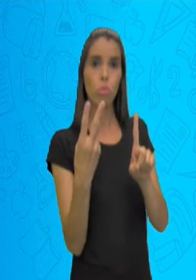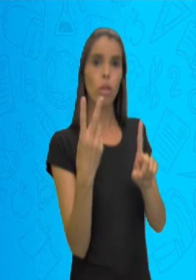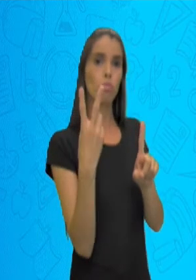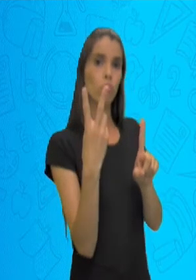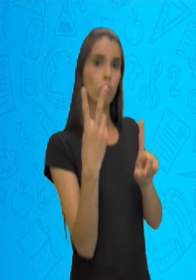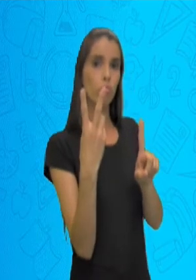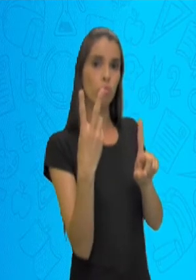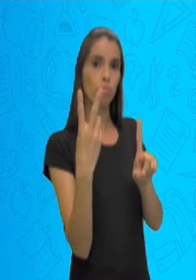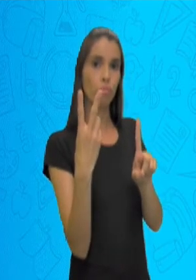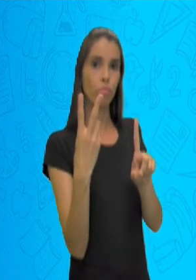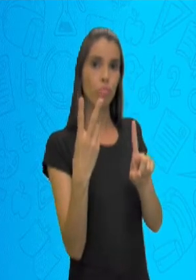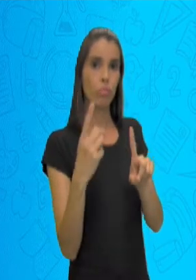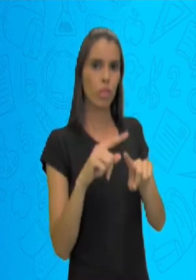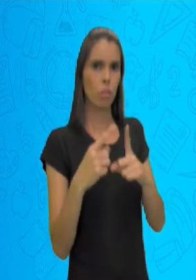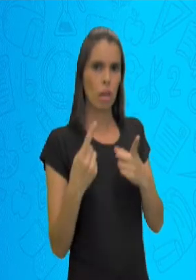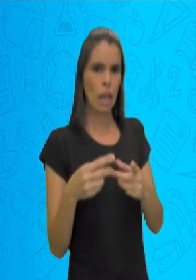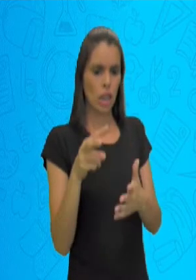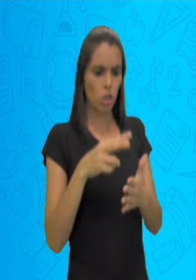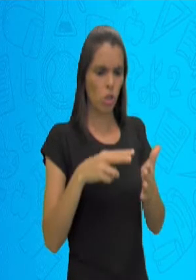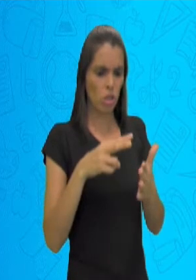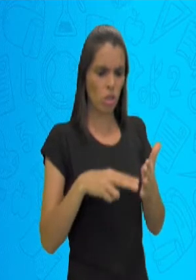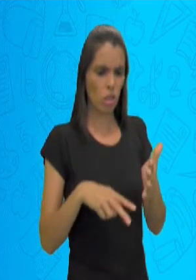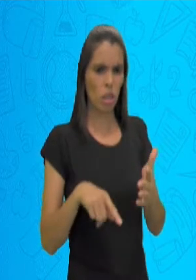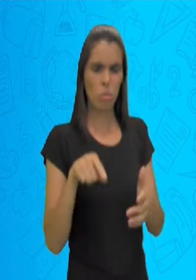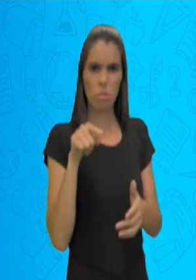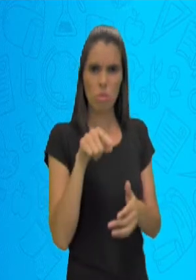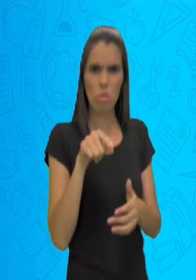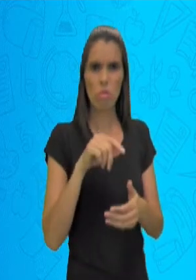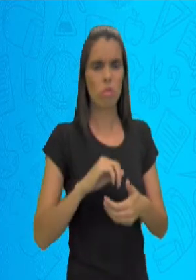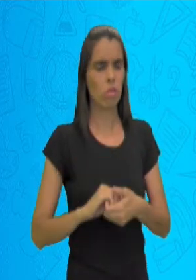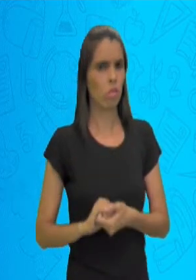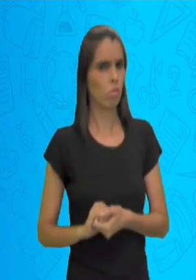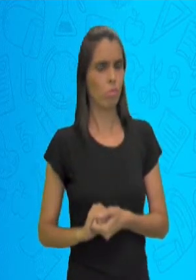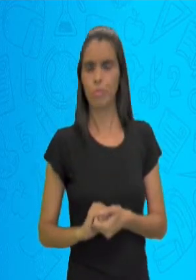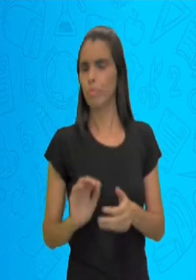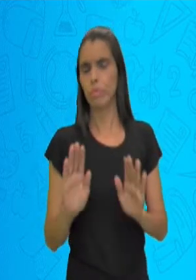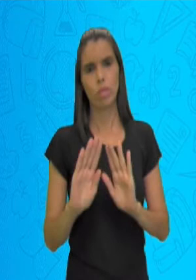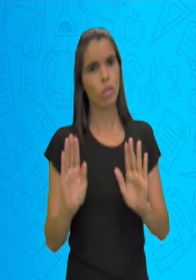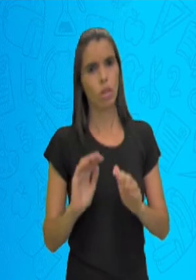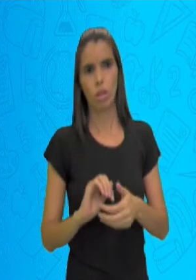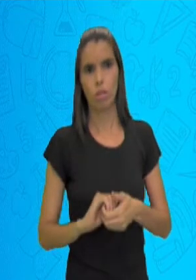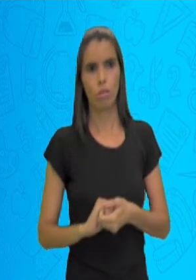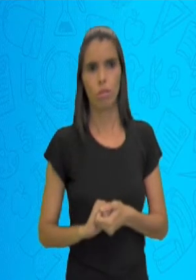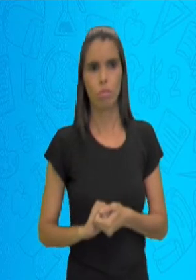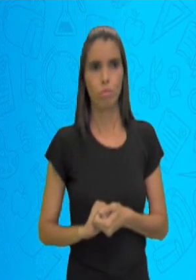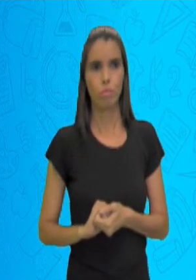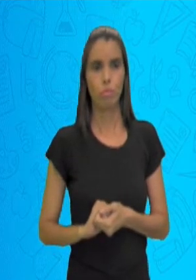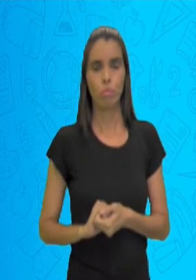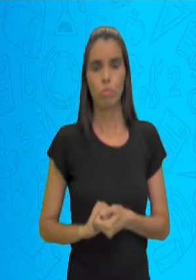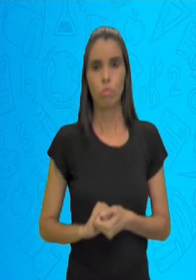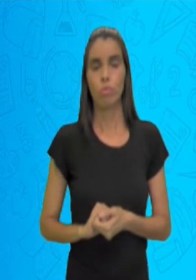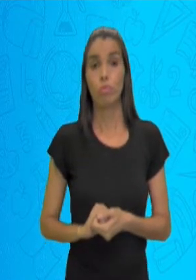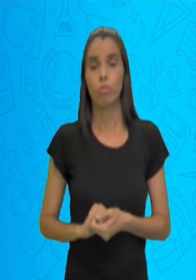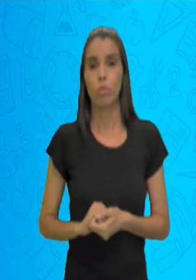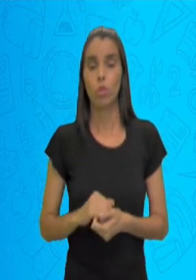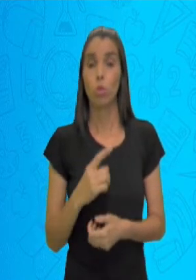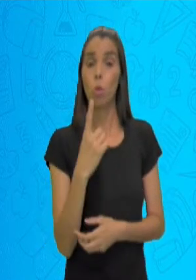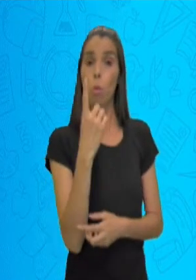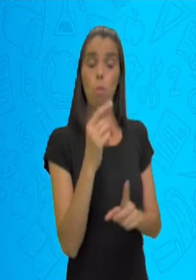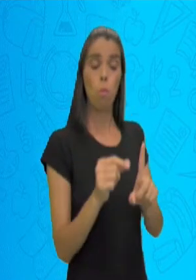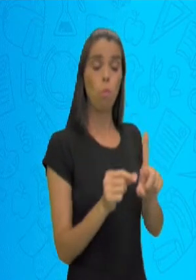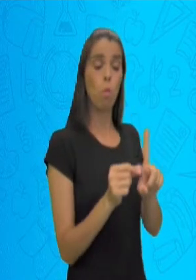forma? Não. Como nós vamos ler esse número? Uma unidade de milhar, eu